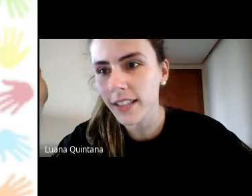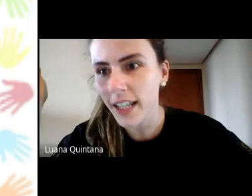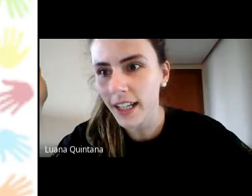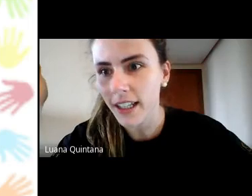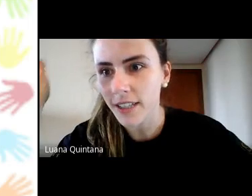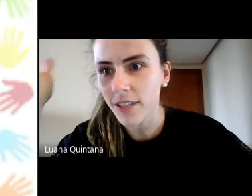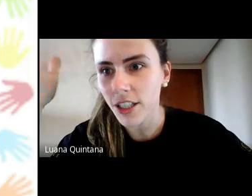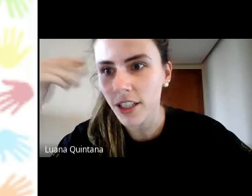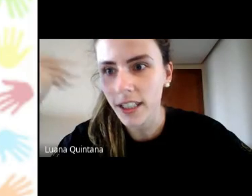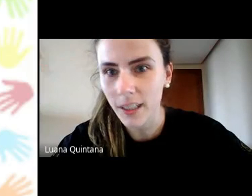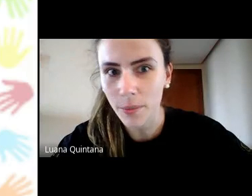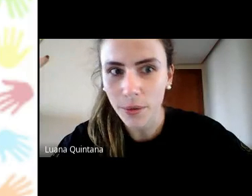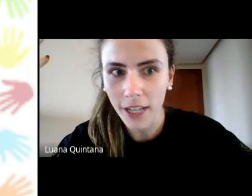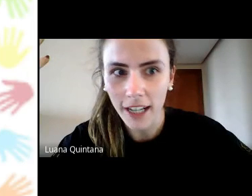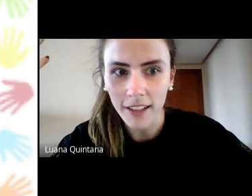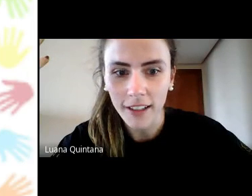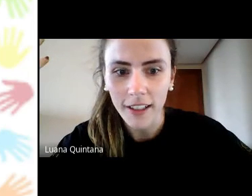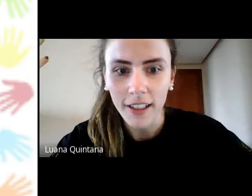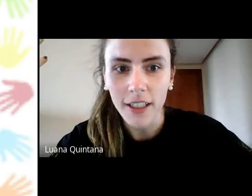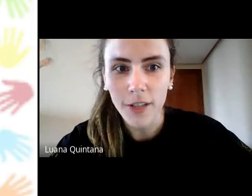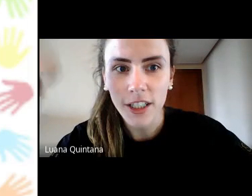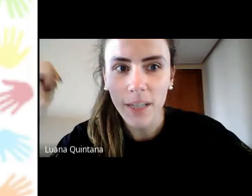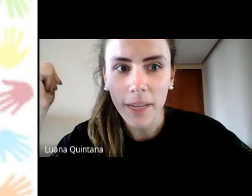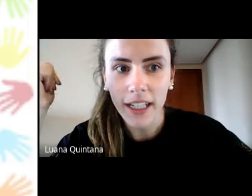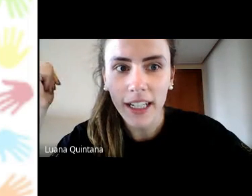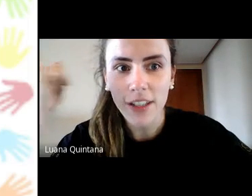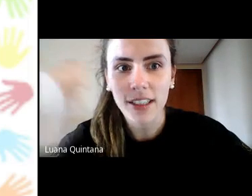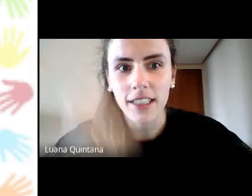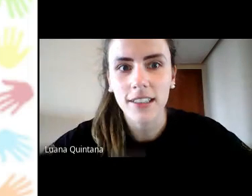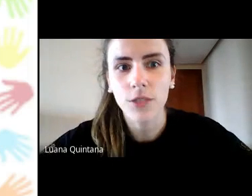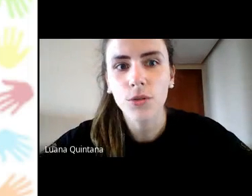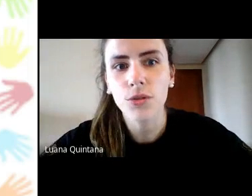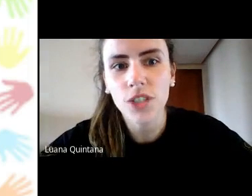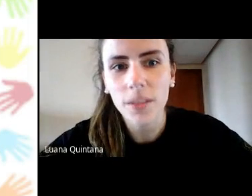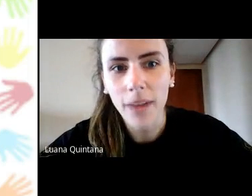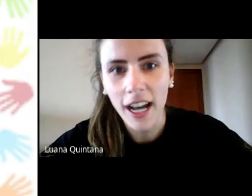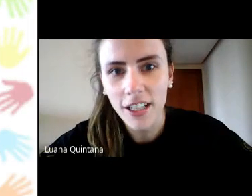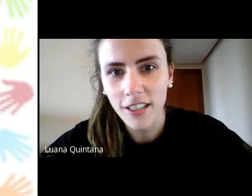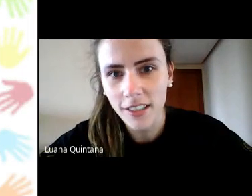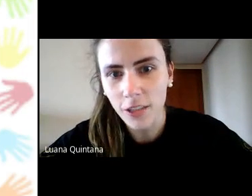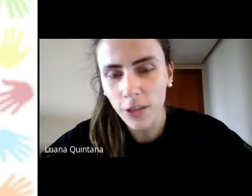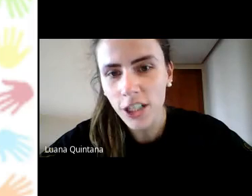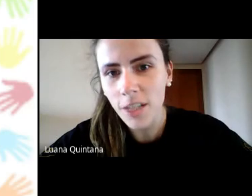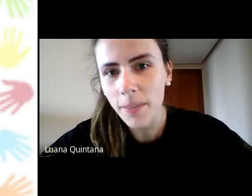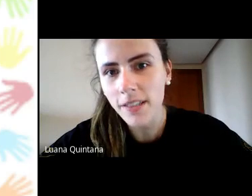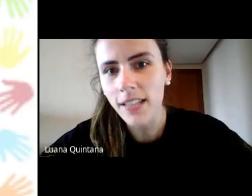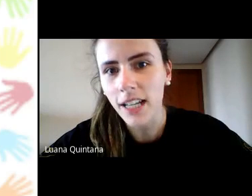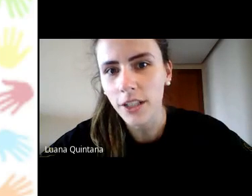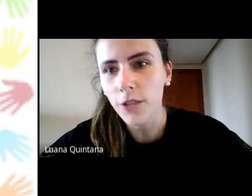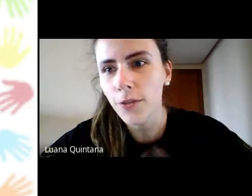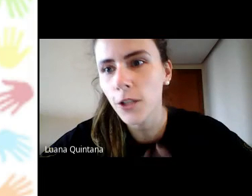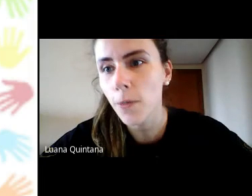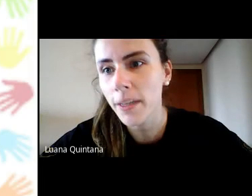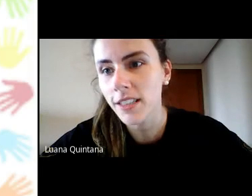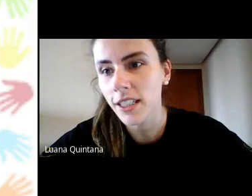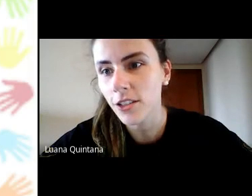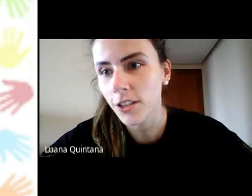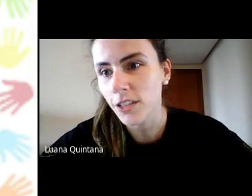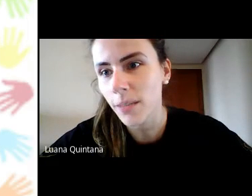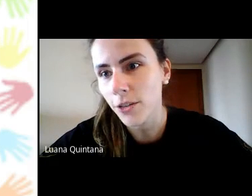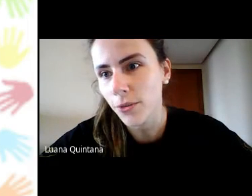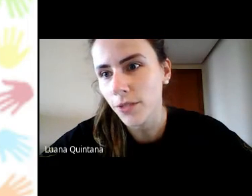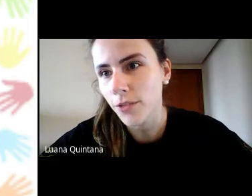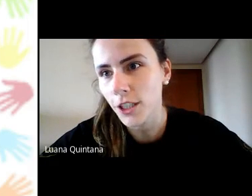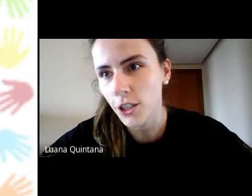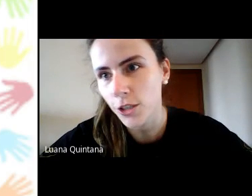vou fazer, em vez de tentar procurar. E eu achei bem legal essa questão do uso de imagens, assim, eu nunca tinha pensado. Eu fico pensando,